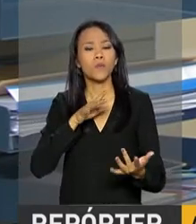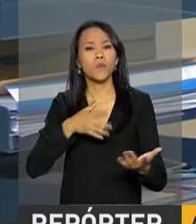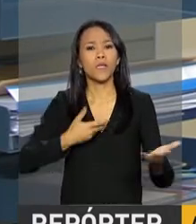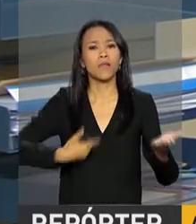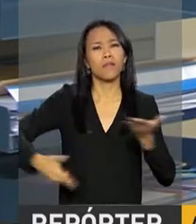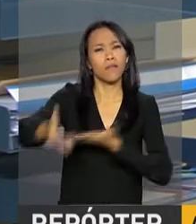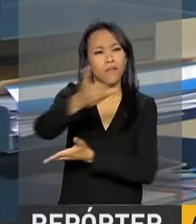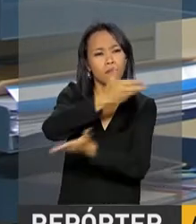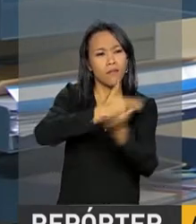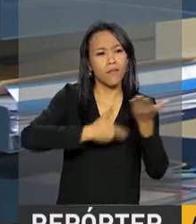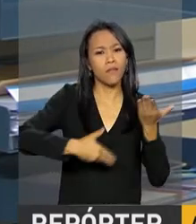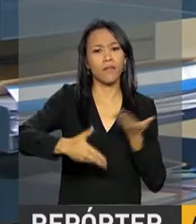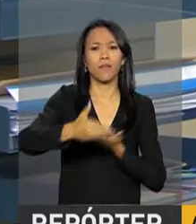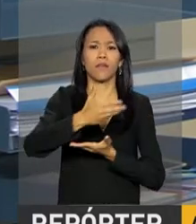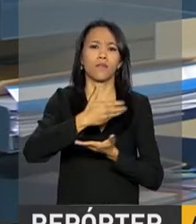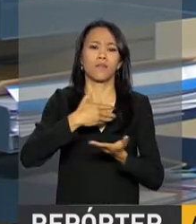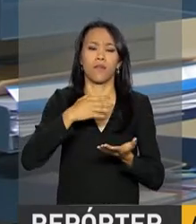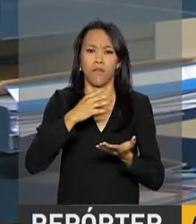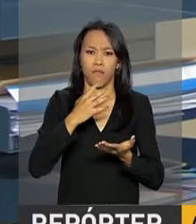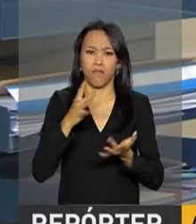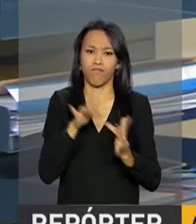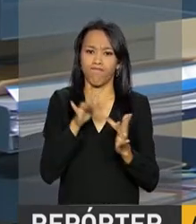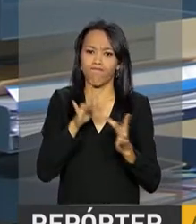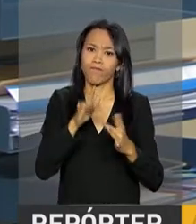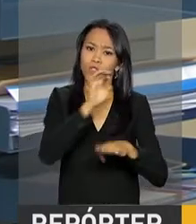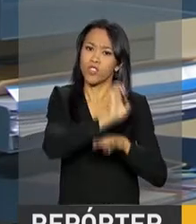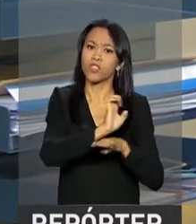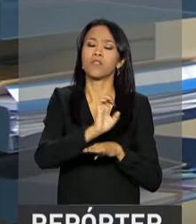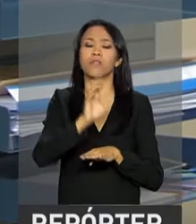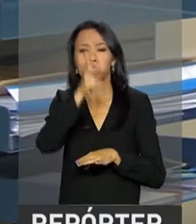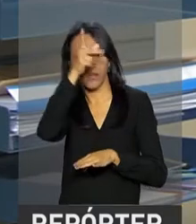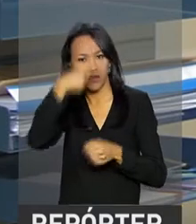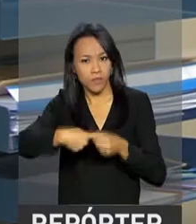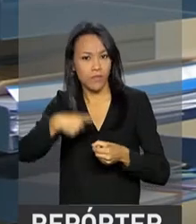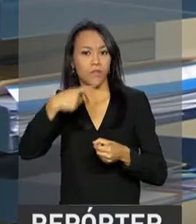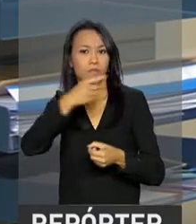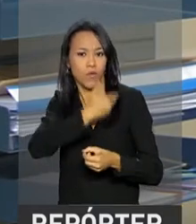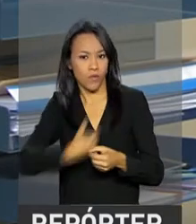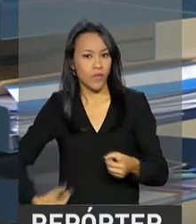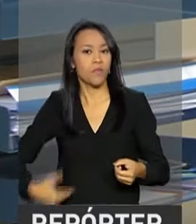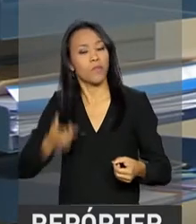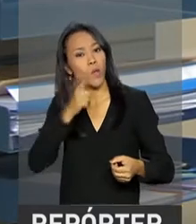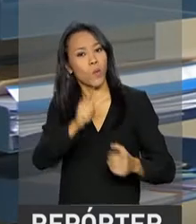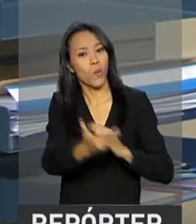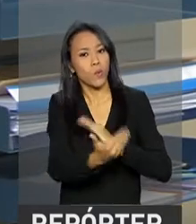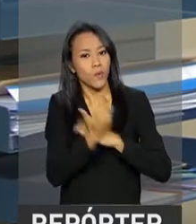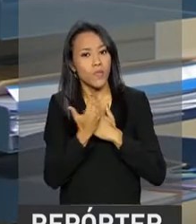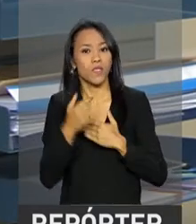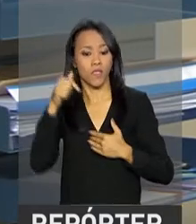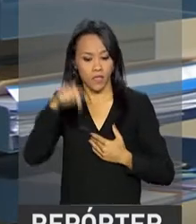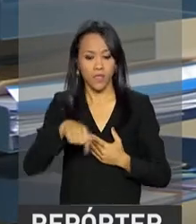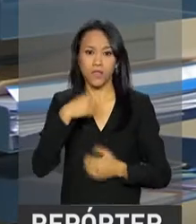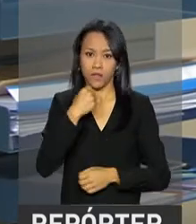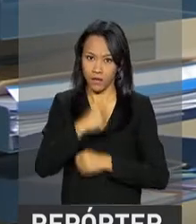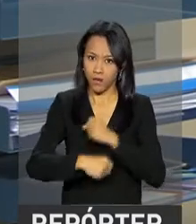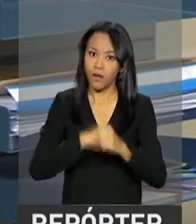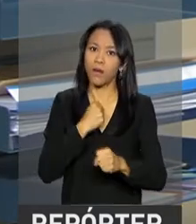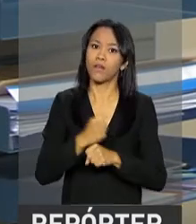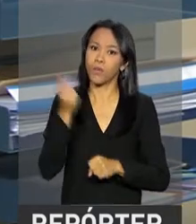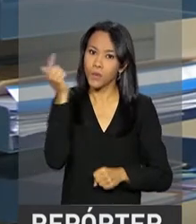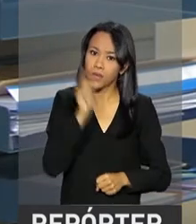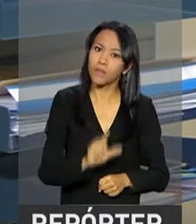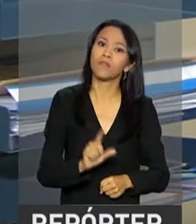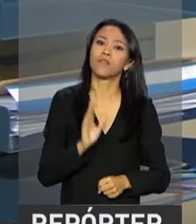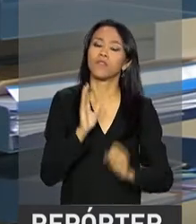esferas pra que a gente tenha resultados melhores com infelizmente a gente está conseguindo esse ano de